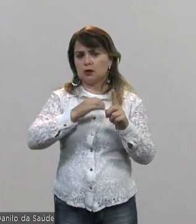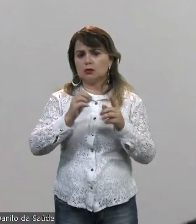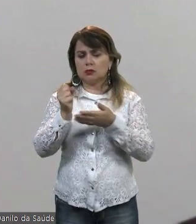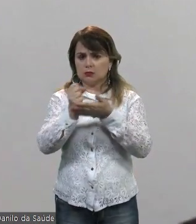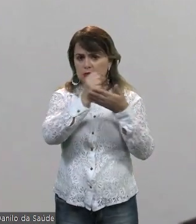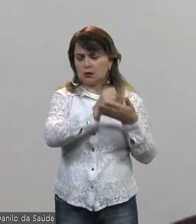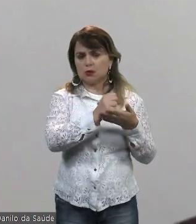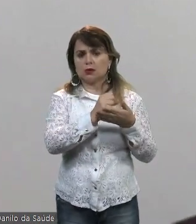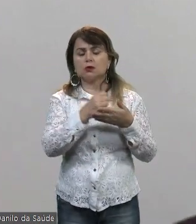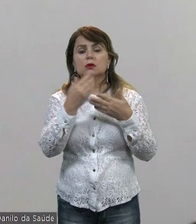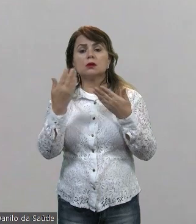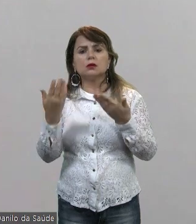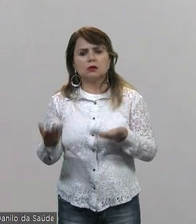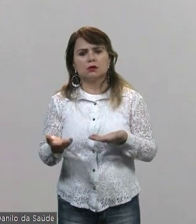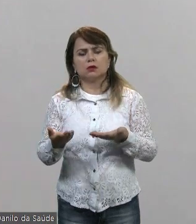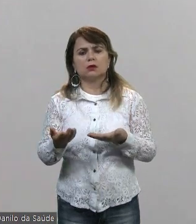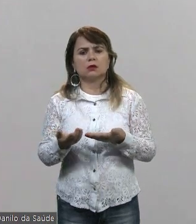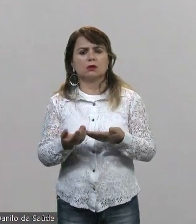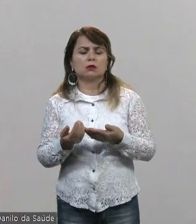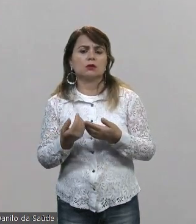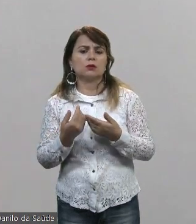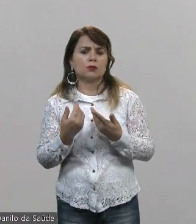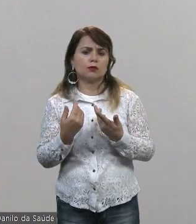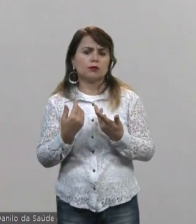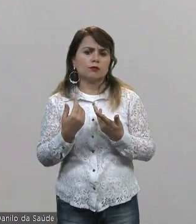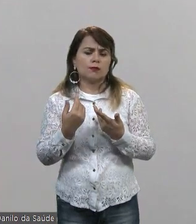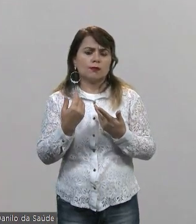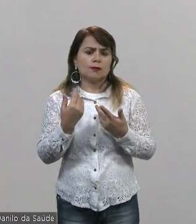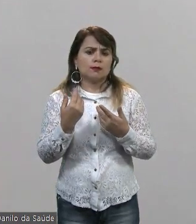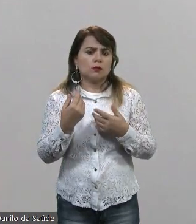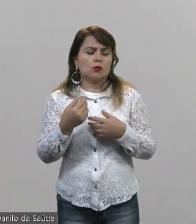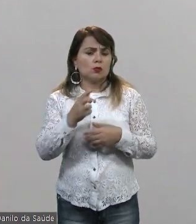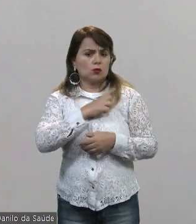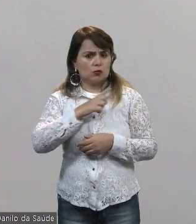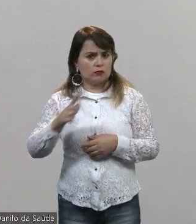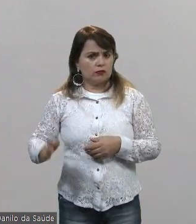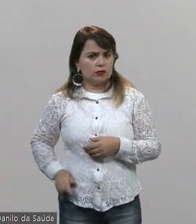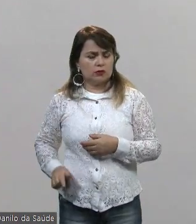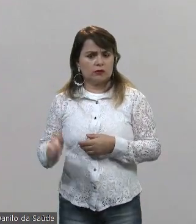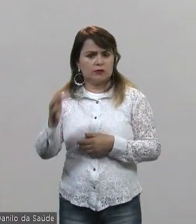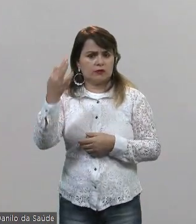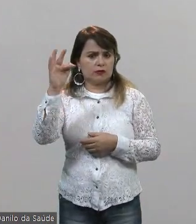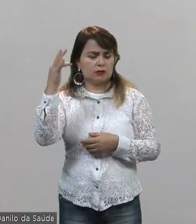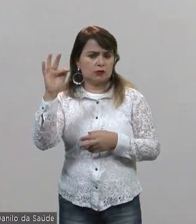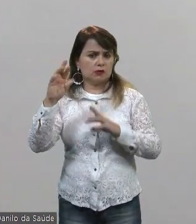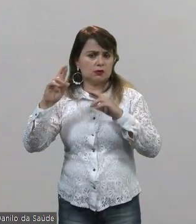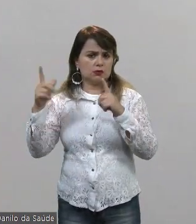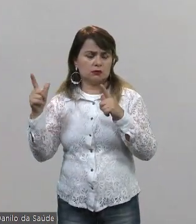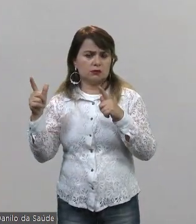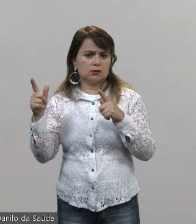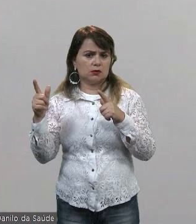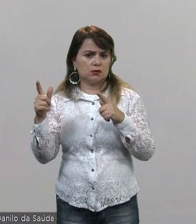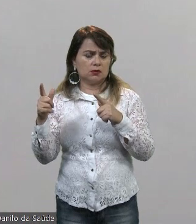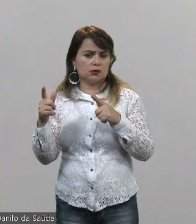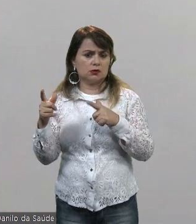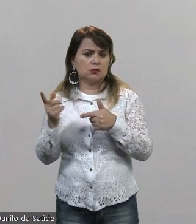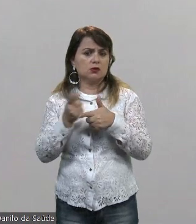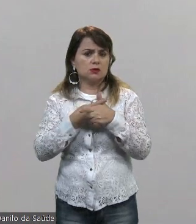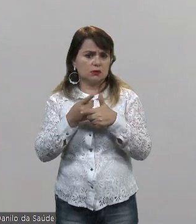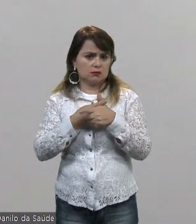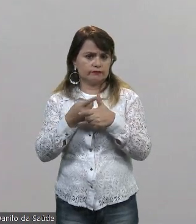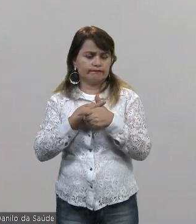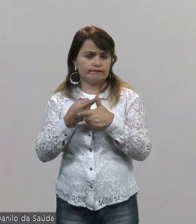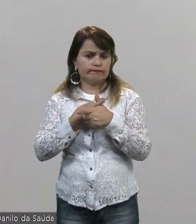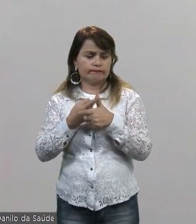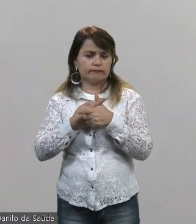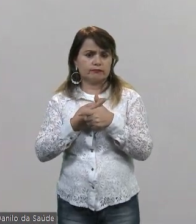em desacordo com o que prevê, inclusive, o governo federal. Nós estamos com um déficit aí, no caso dos agentes de endemia,